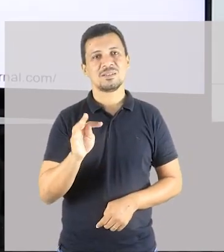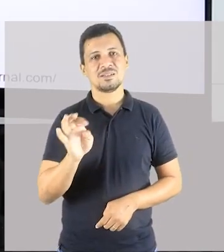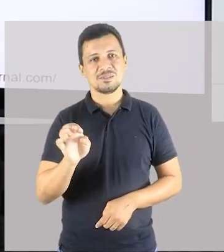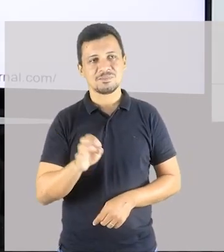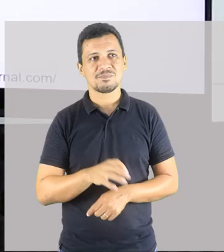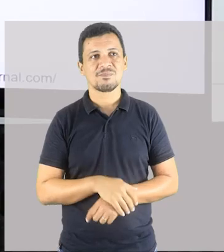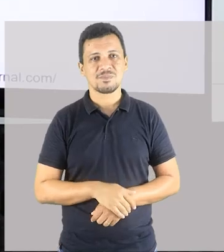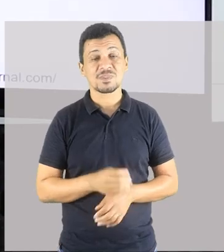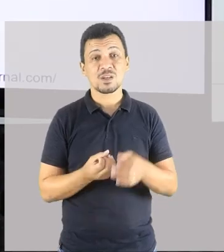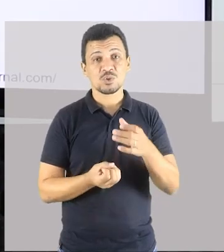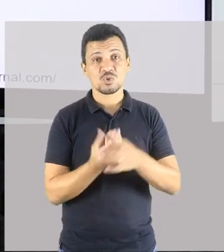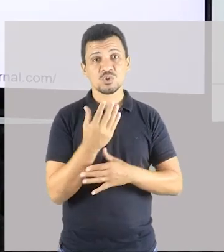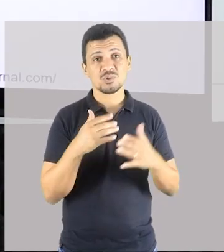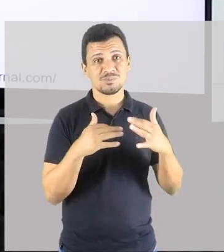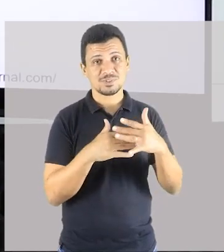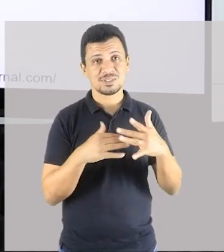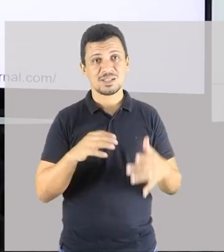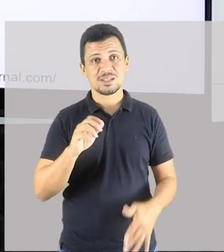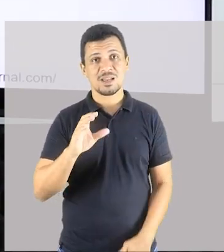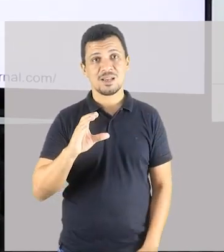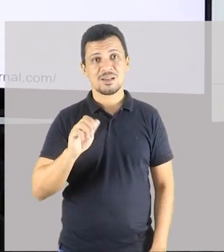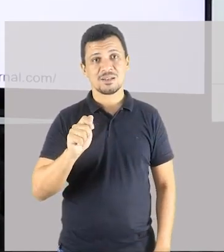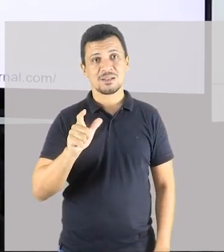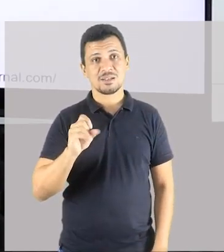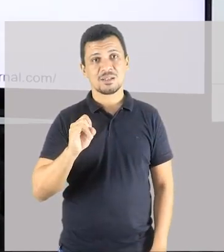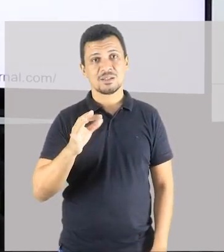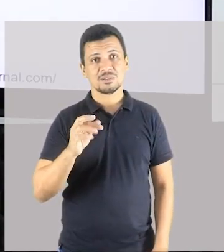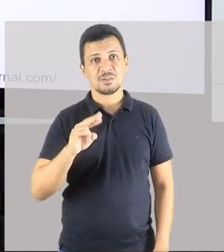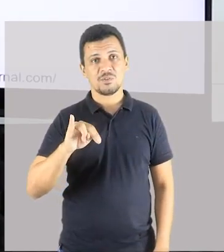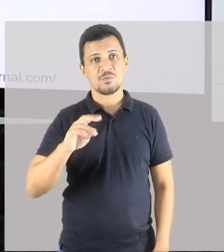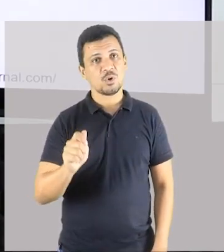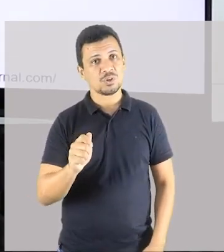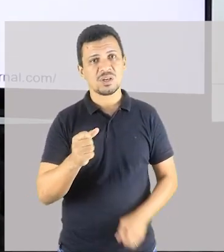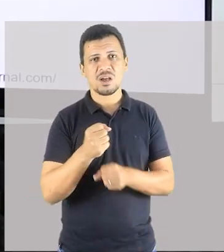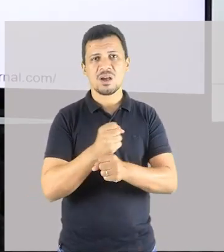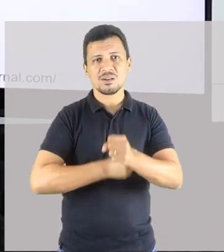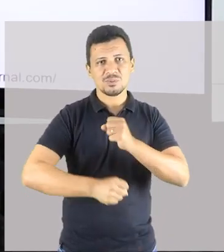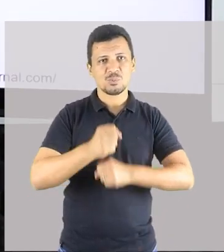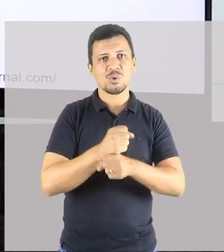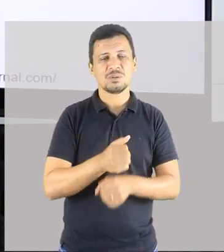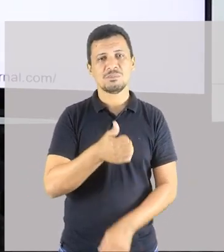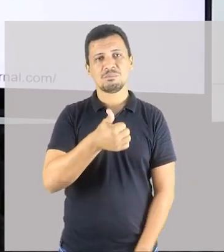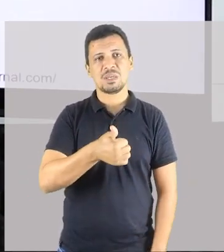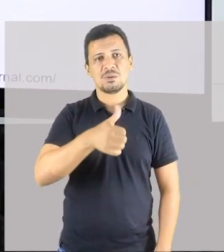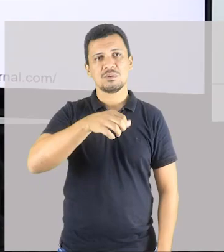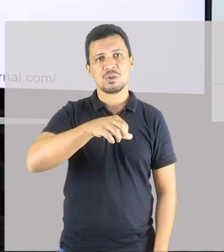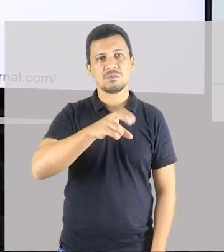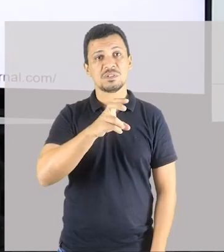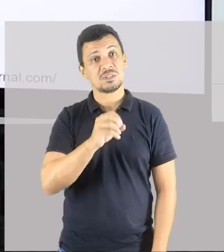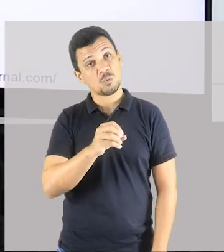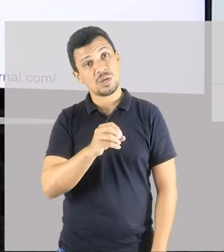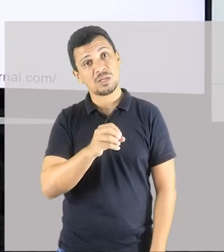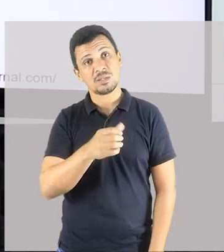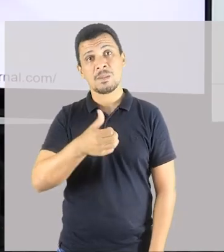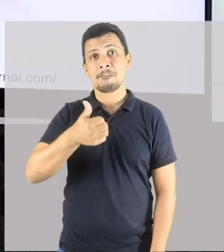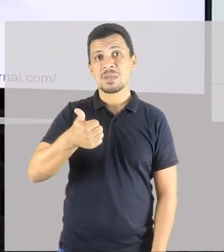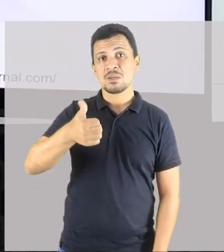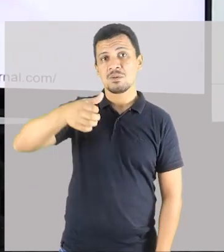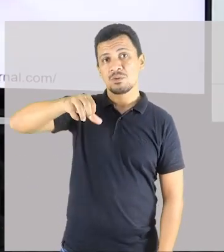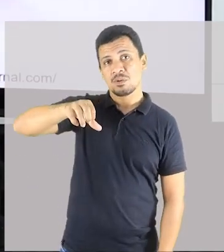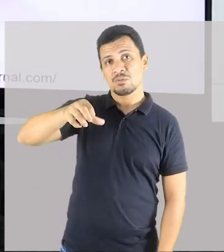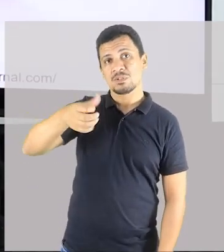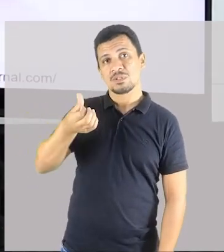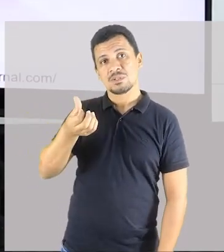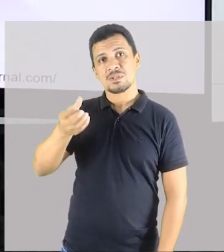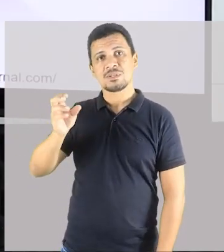surgiu na cidade de Califórnia por volta aí de 1950 a 1960, beleza?